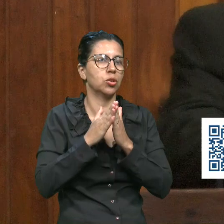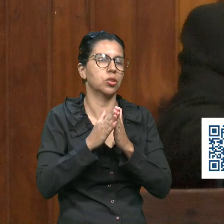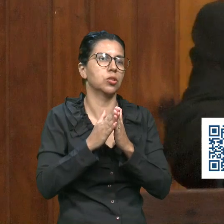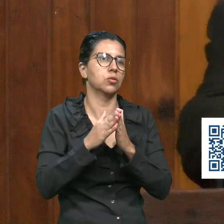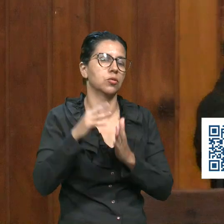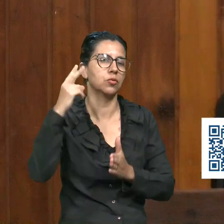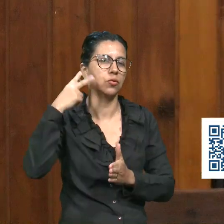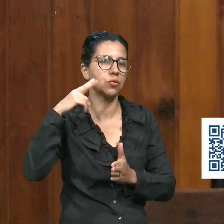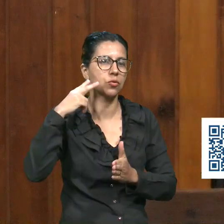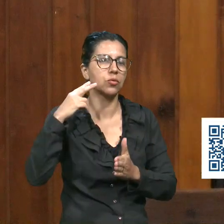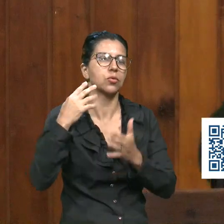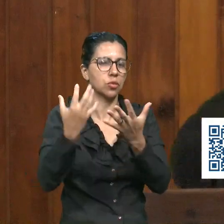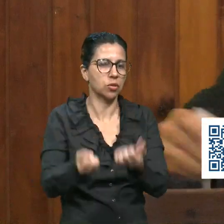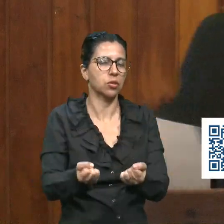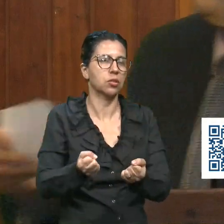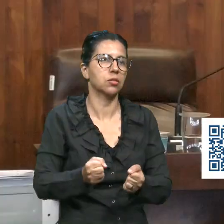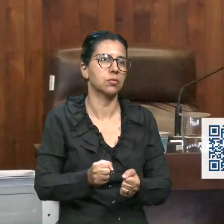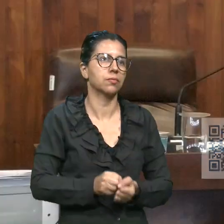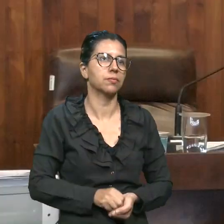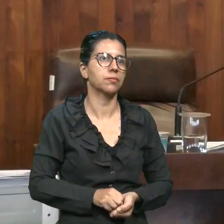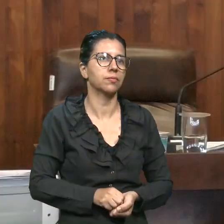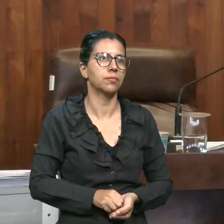demais pares. Obrigado.